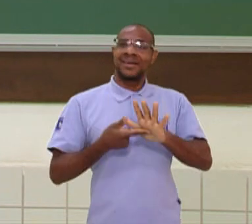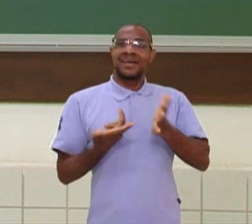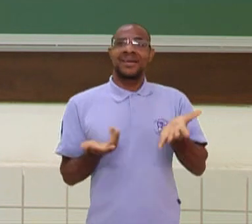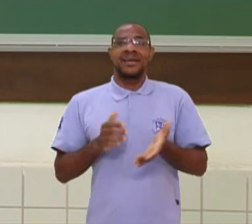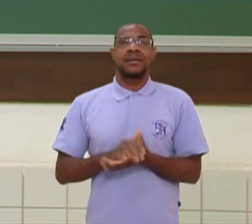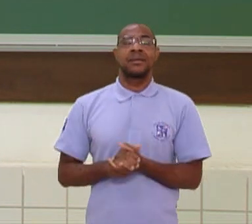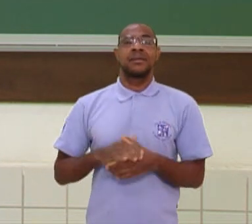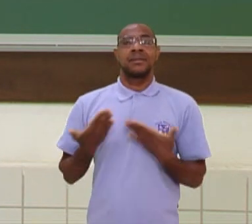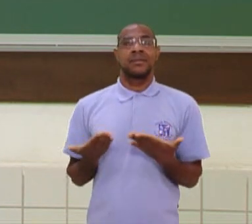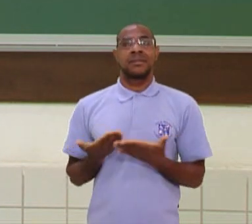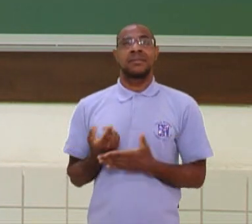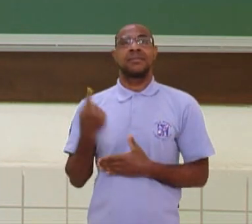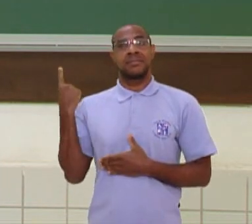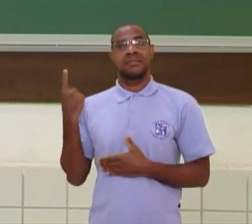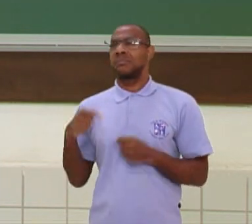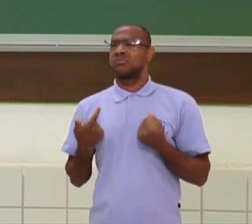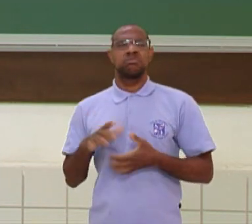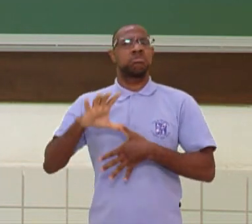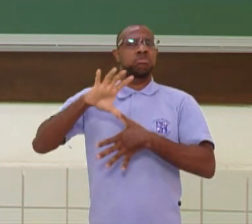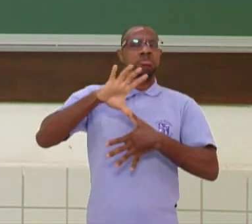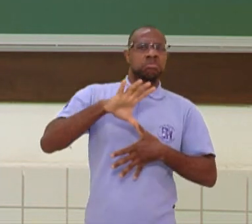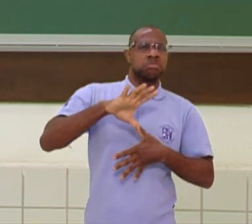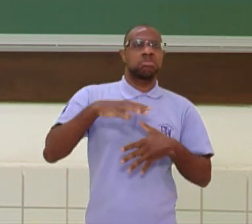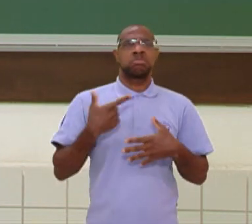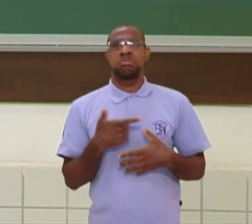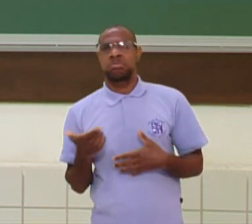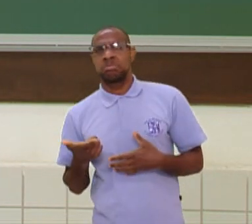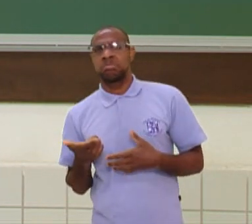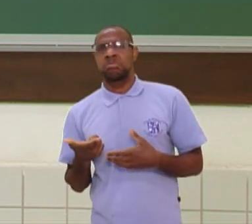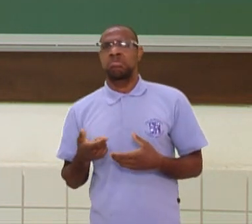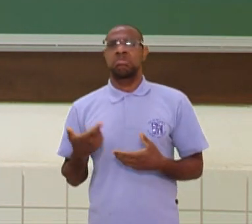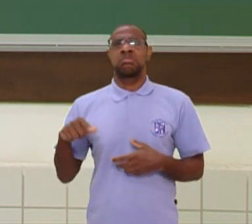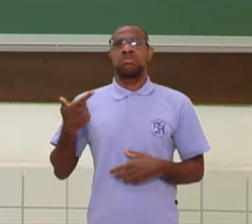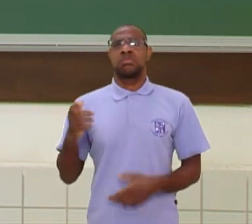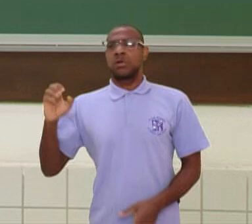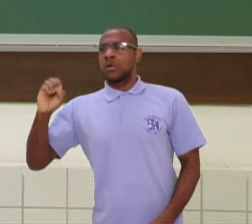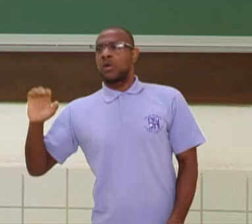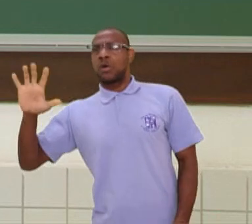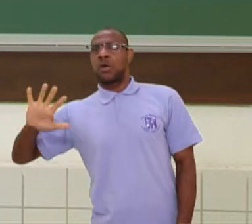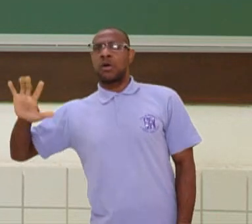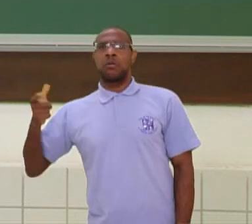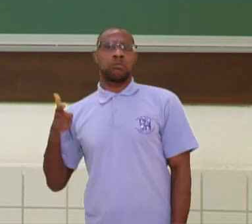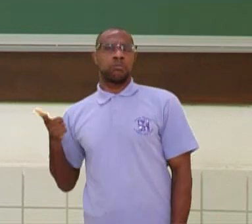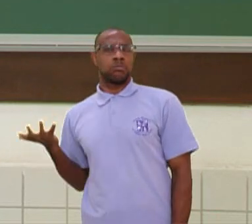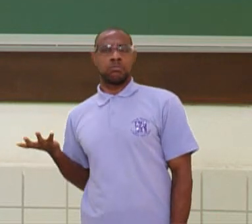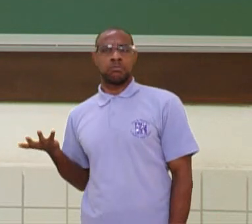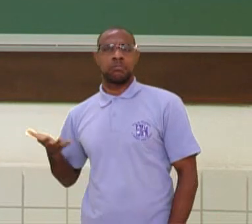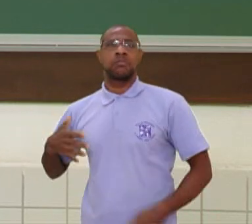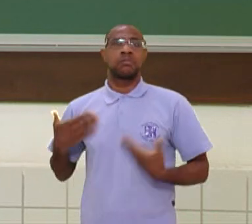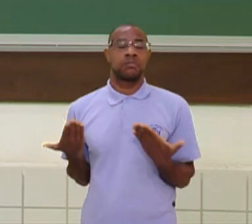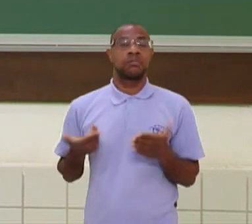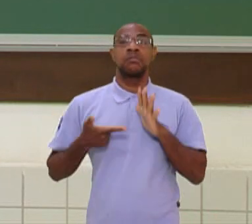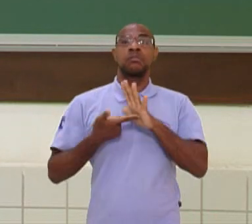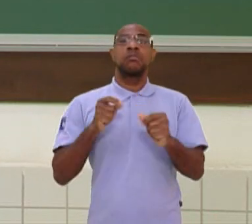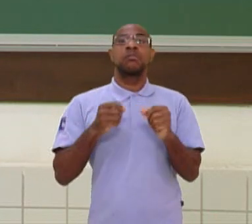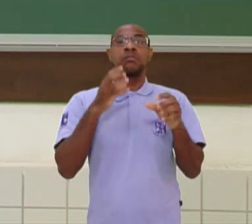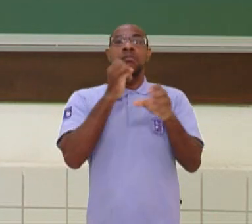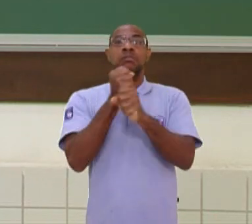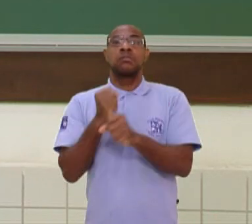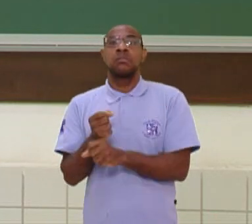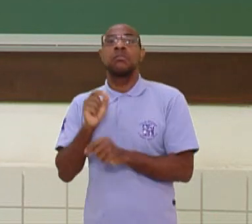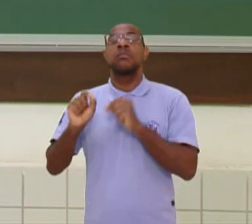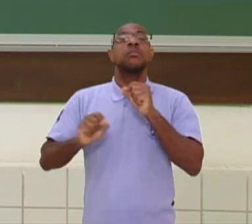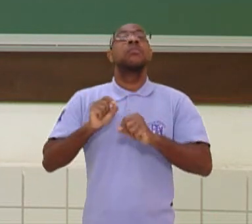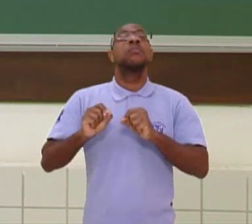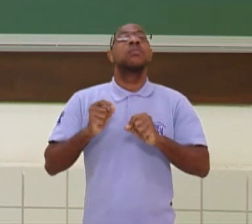vai estar entrando a parte da América, não vai estar entrando a parte ali da Oceania, porque as evoluções sistemáticas que temos ali, que é mais